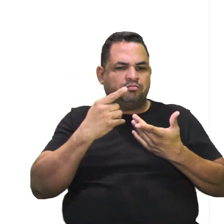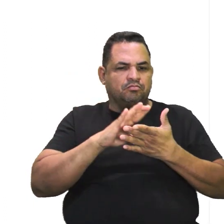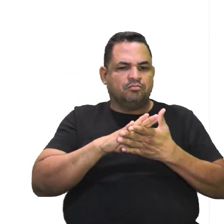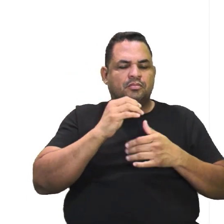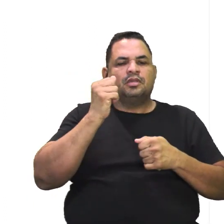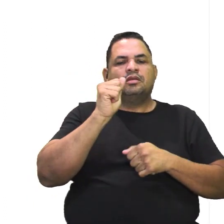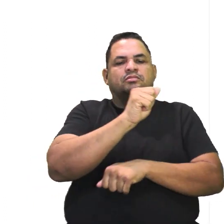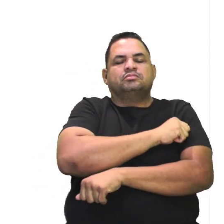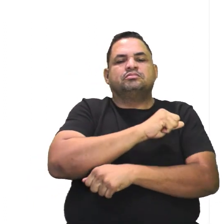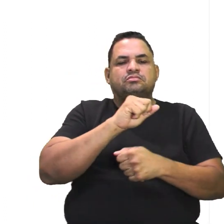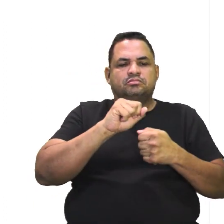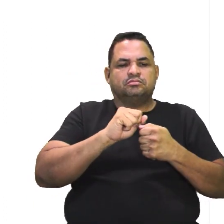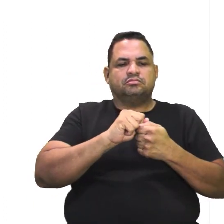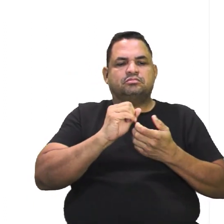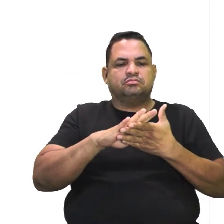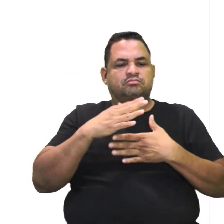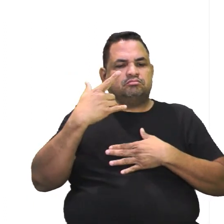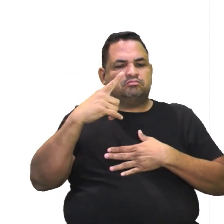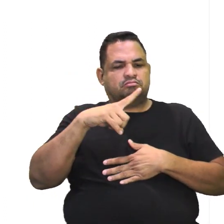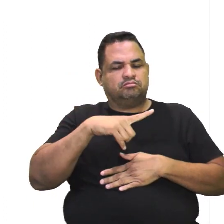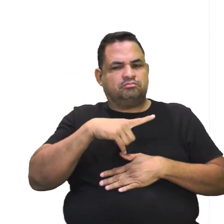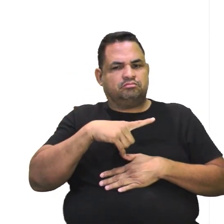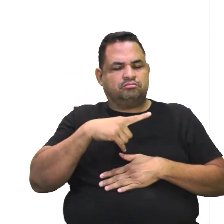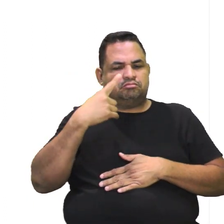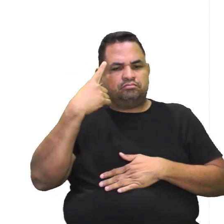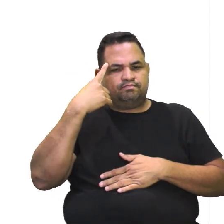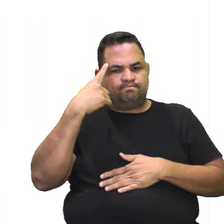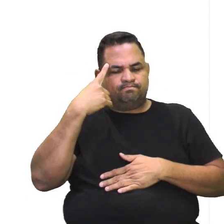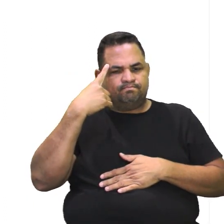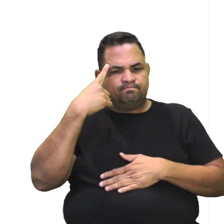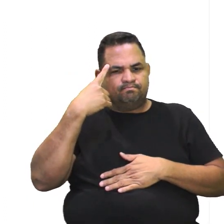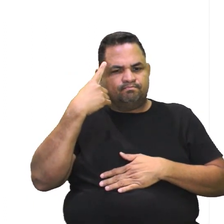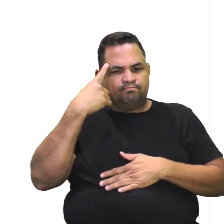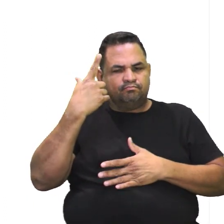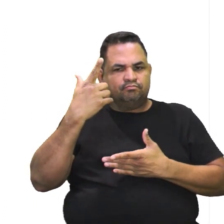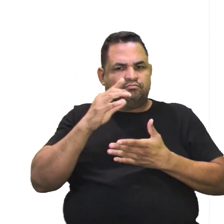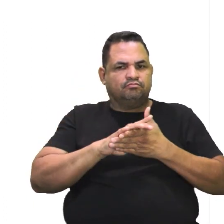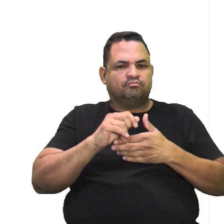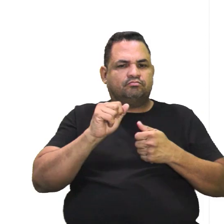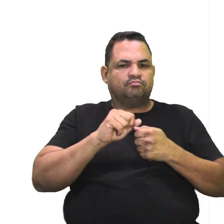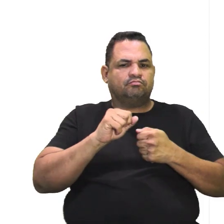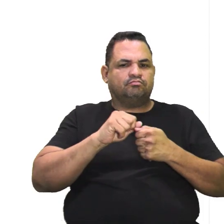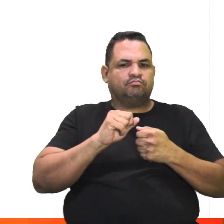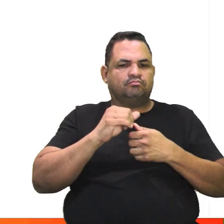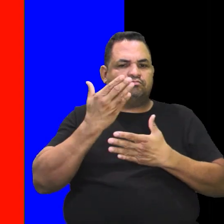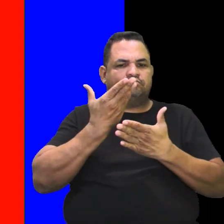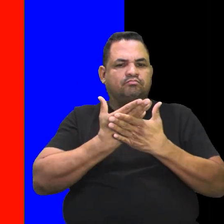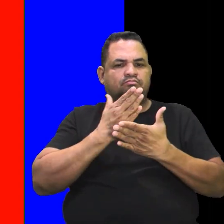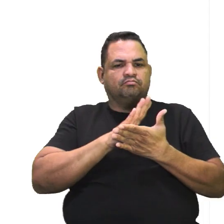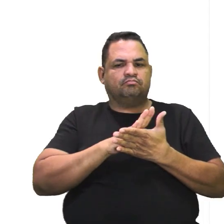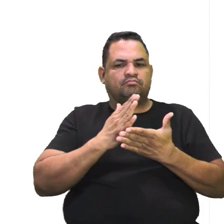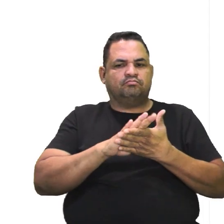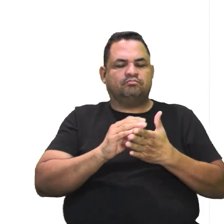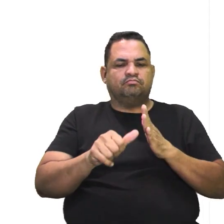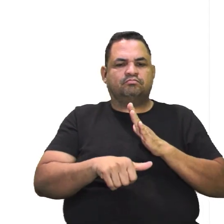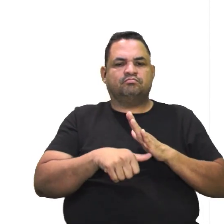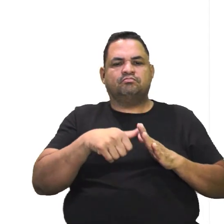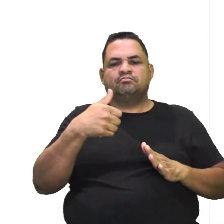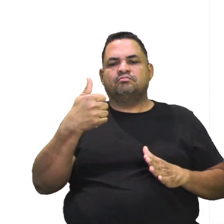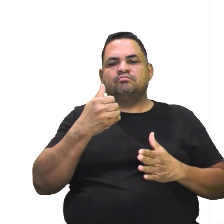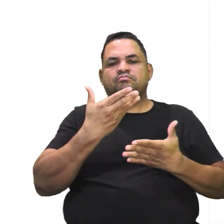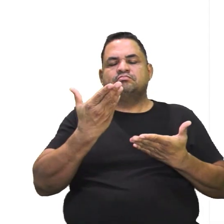que o aluno faça a conta. Não, ele quer saber se você tem o artifício de fazer a interpretação, que é o primeiro passo,